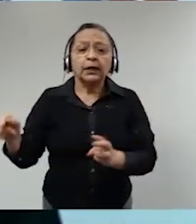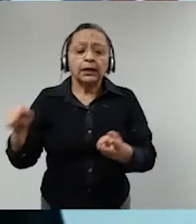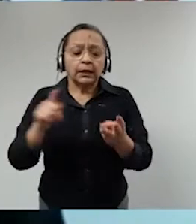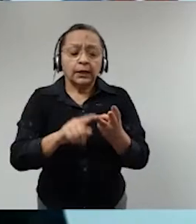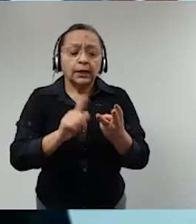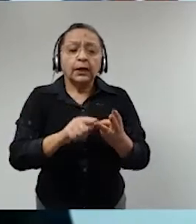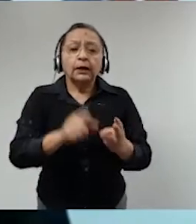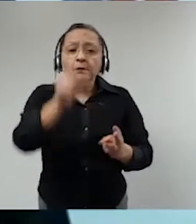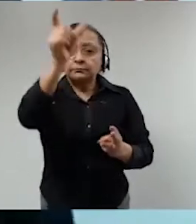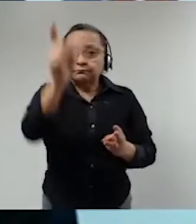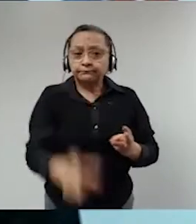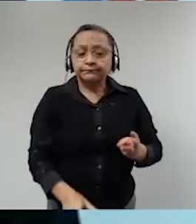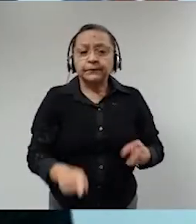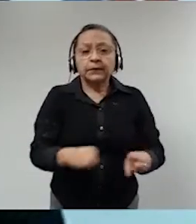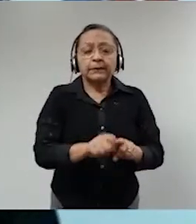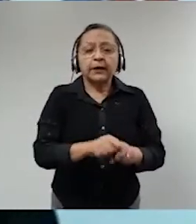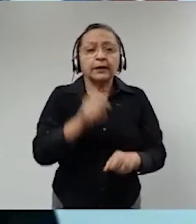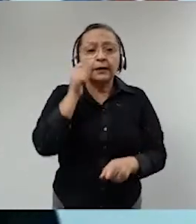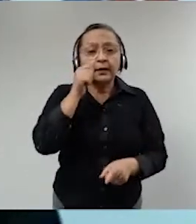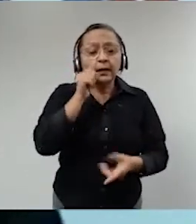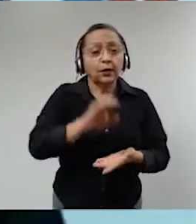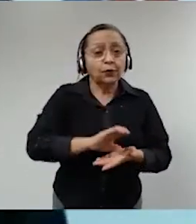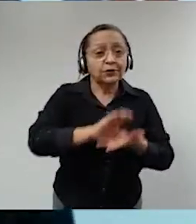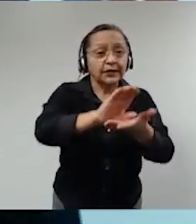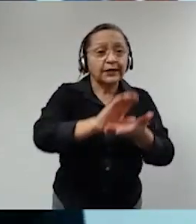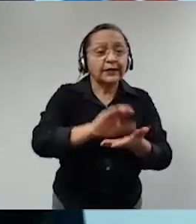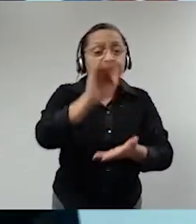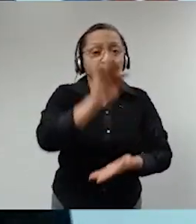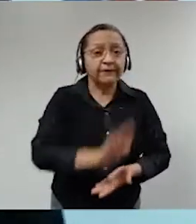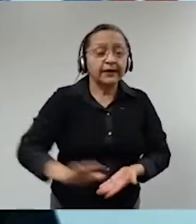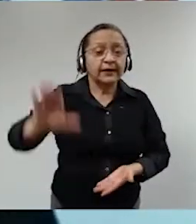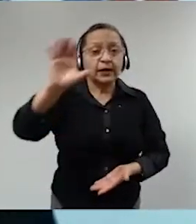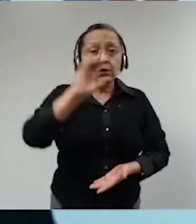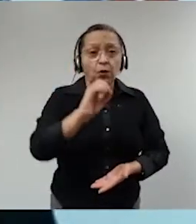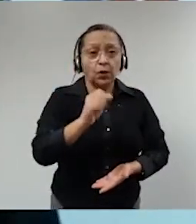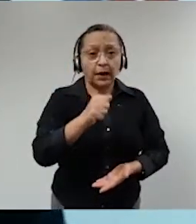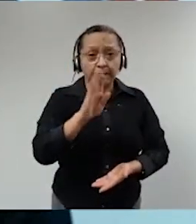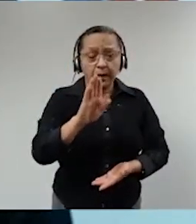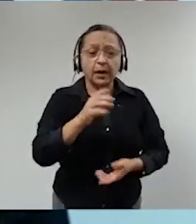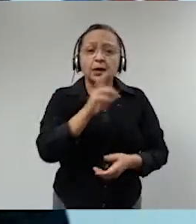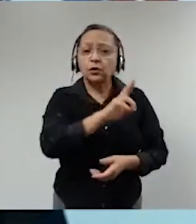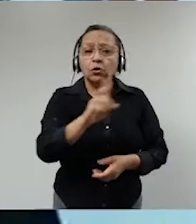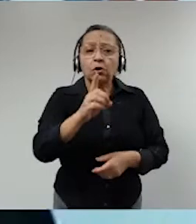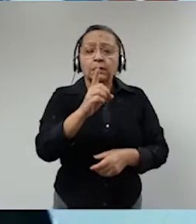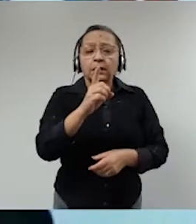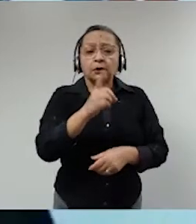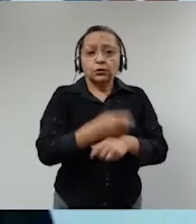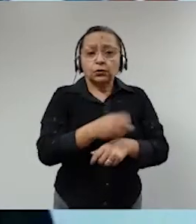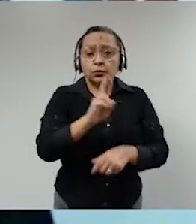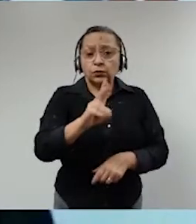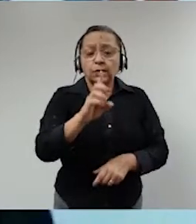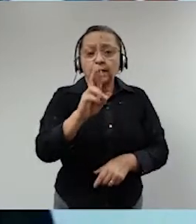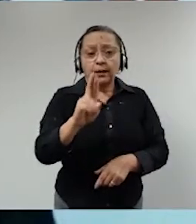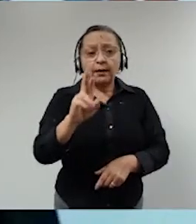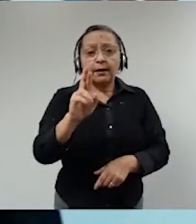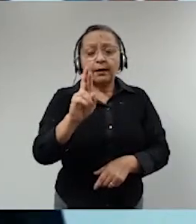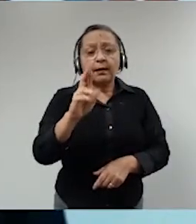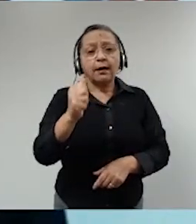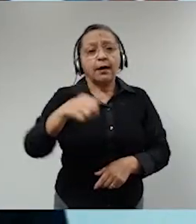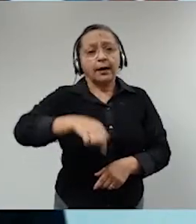também conosco a conselheira federal da OAB, Raquel Cândido. Ela é advogada, atuante nas áreas de